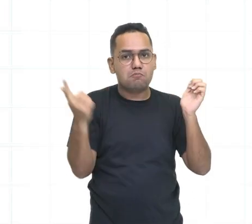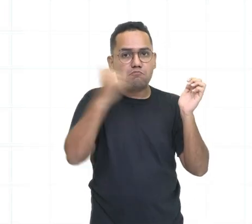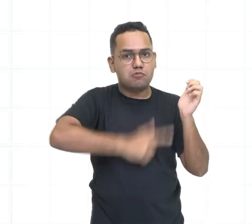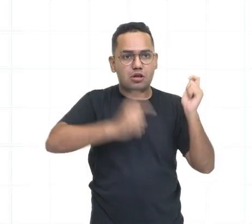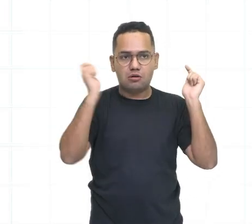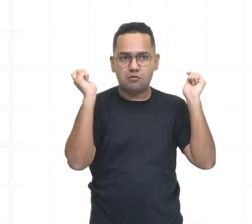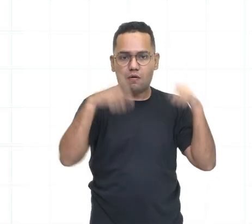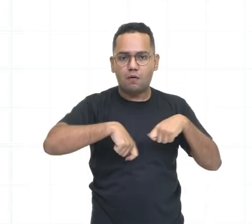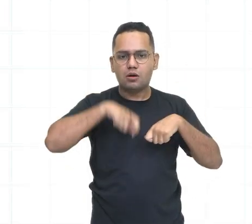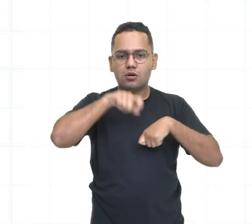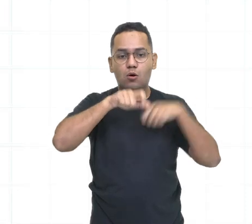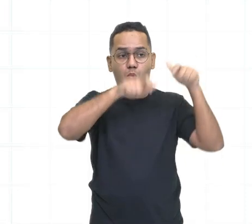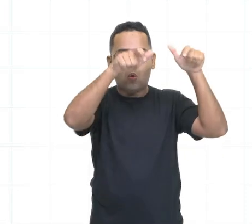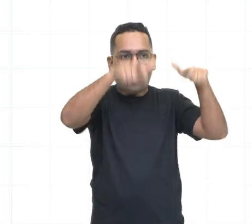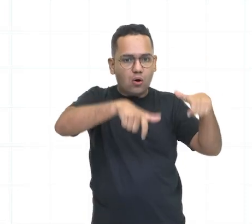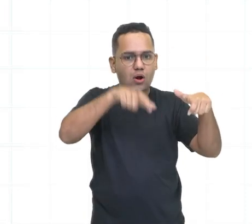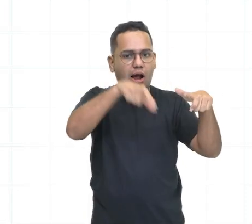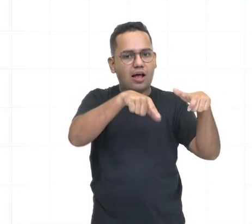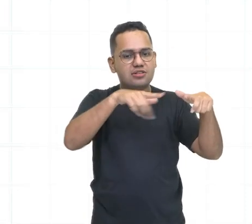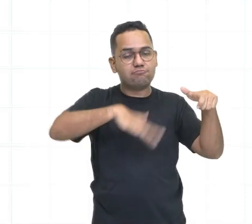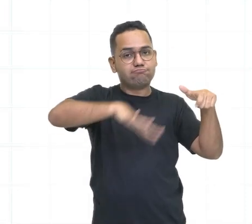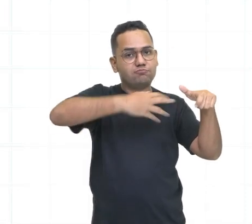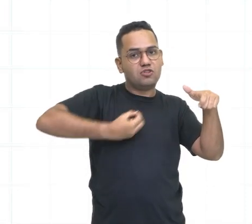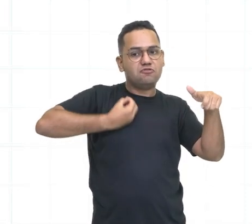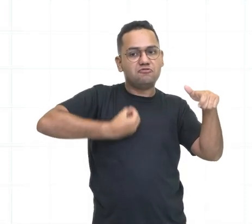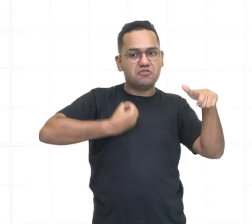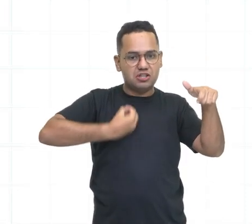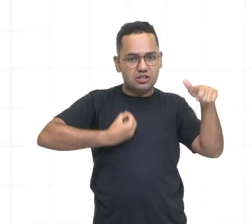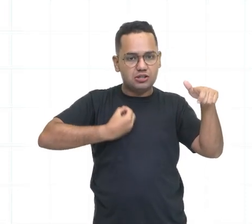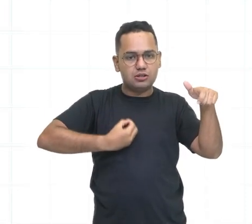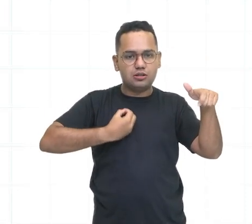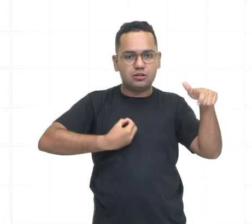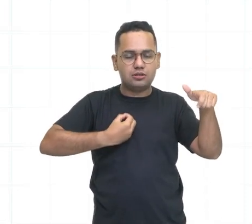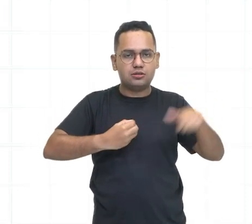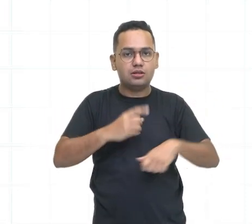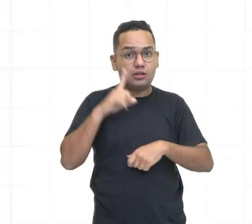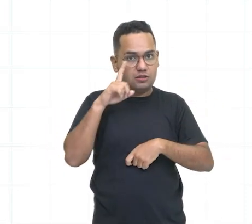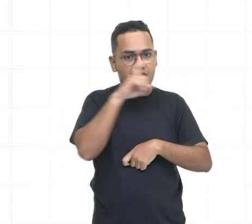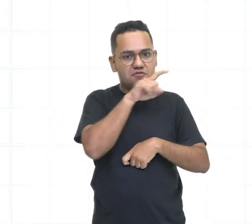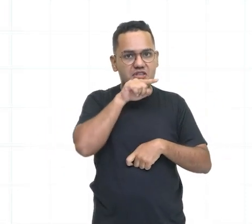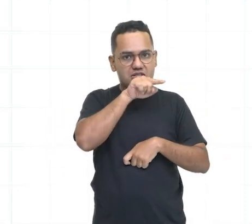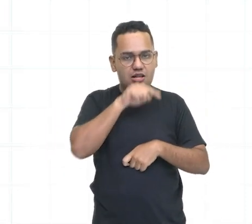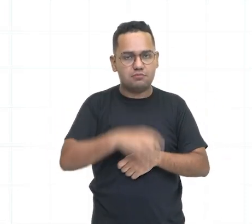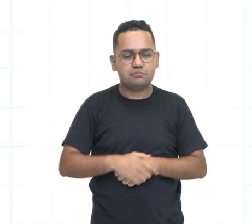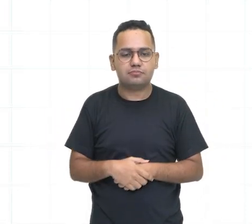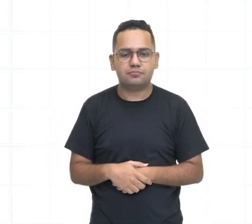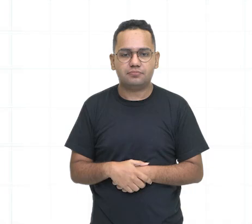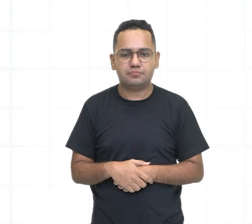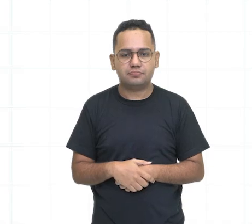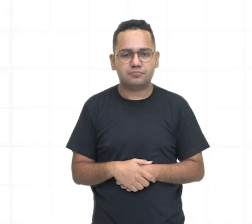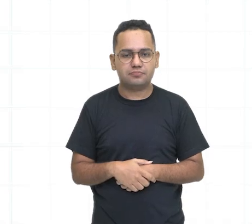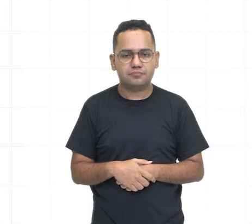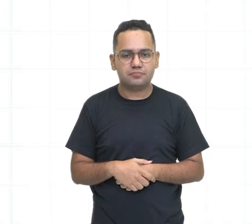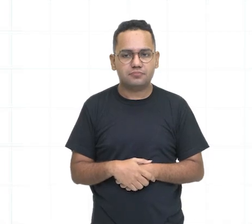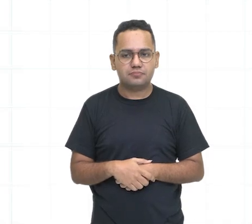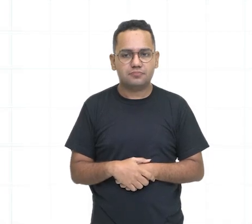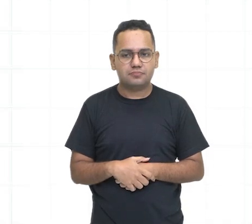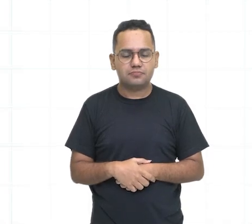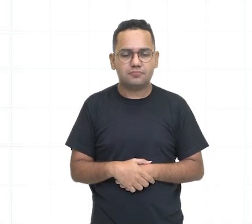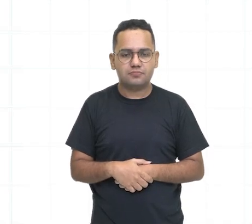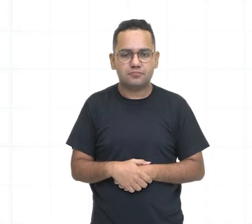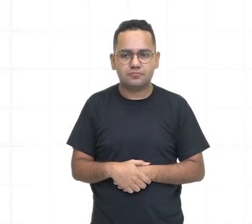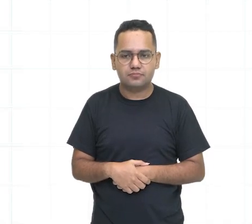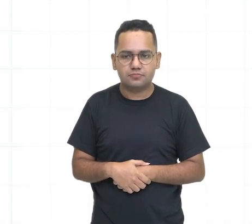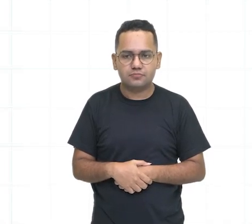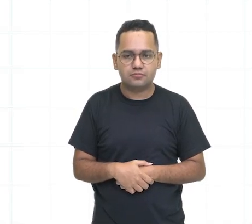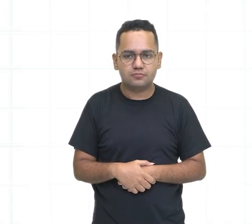estabelecer numa região que é hostil. Inclusive, olha só, vamos verificar aqui a